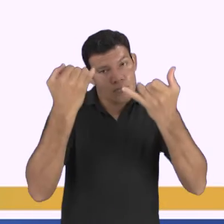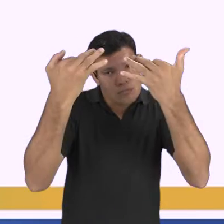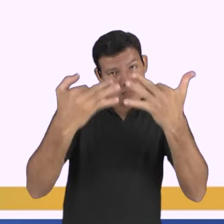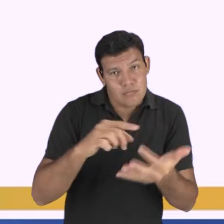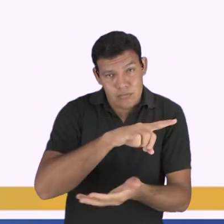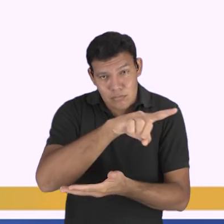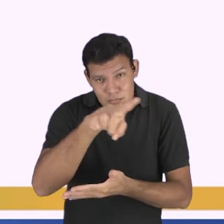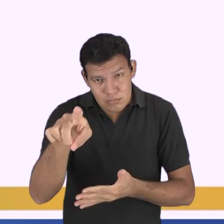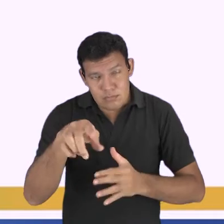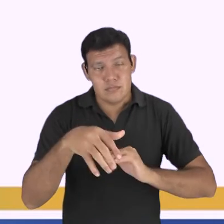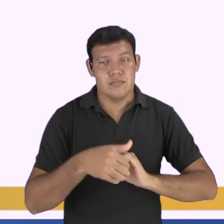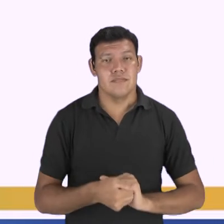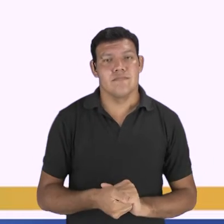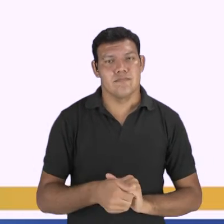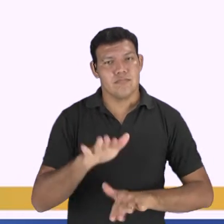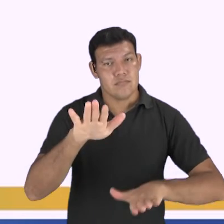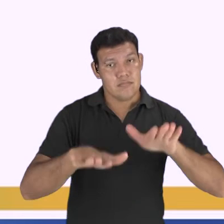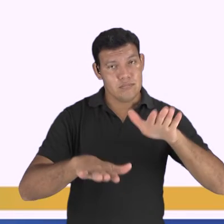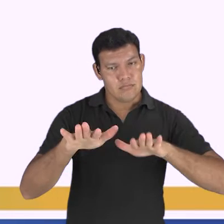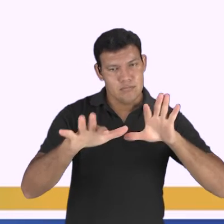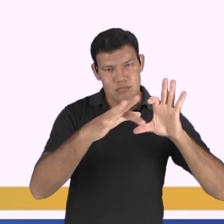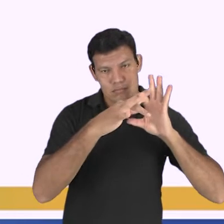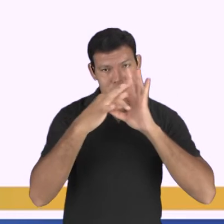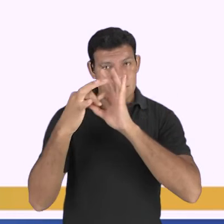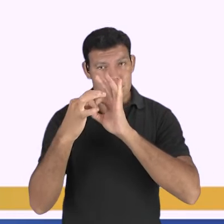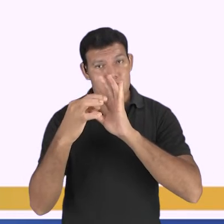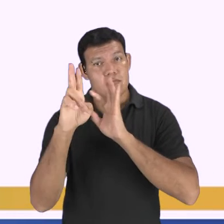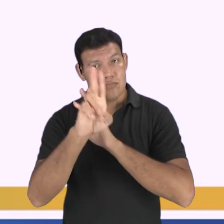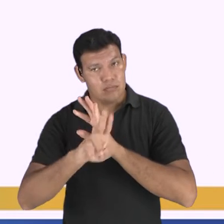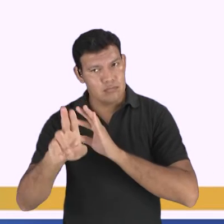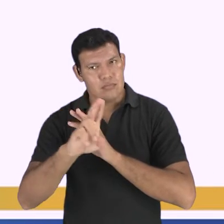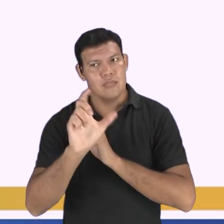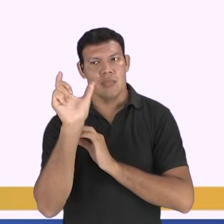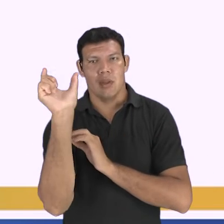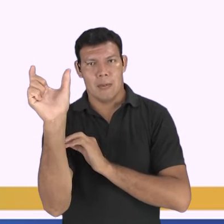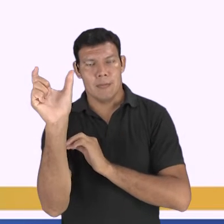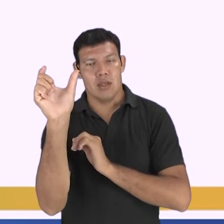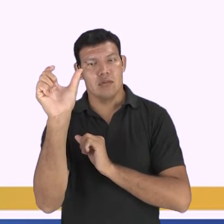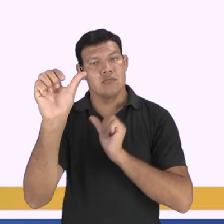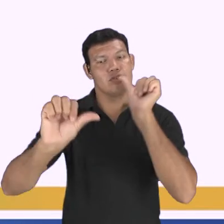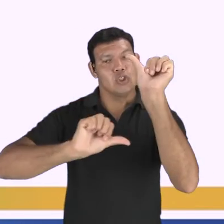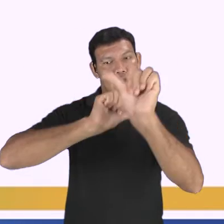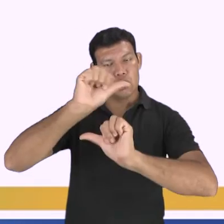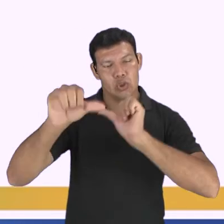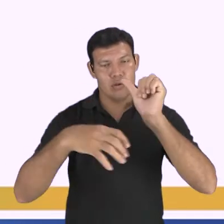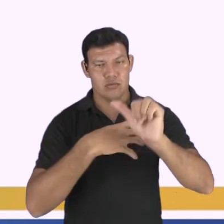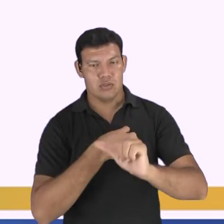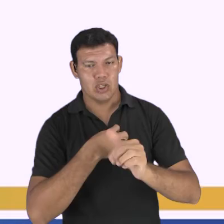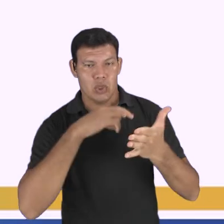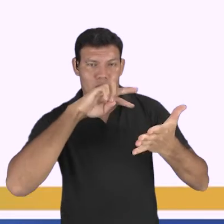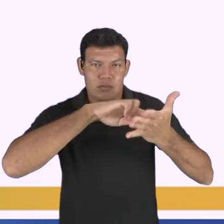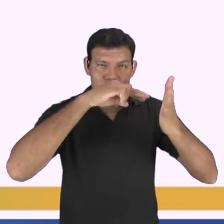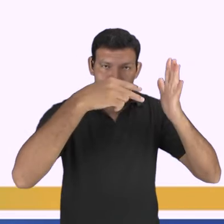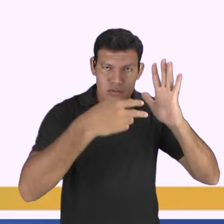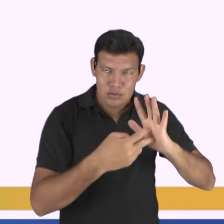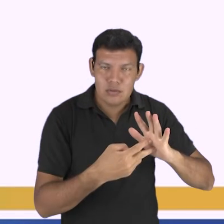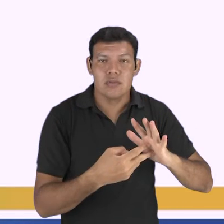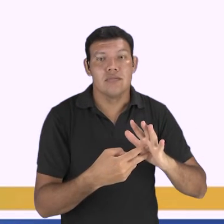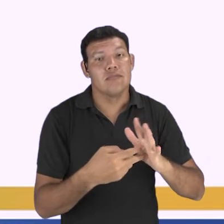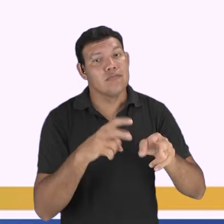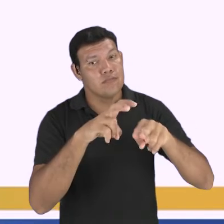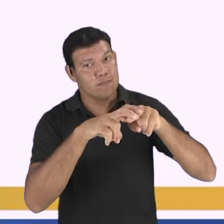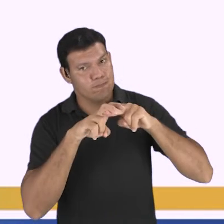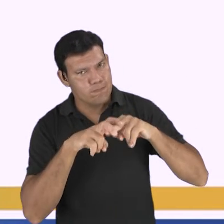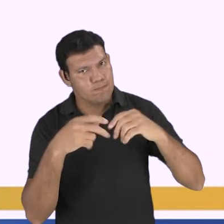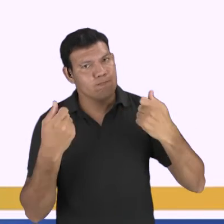para vocês. Dependendo do contexto de uso, uma palavra ela muda de sentido, de significado. Por isso que nós temos que